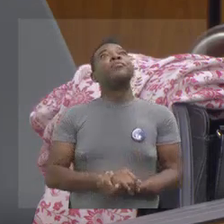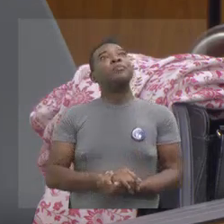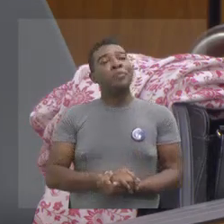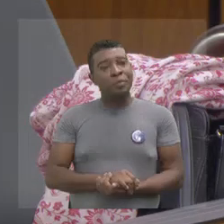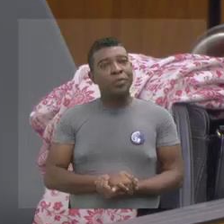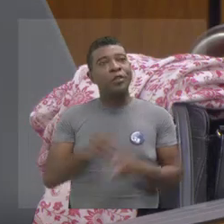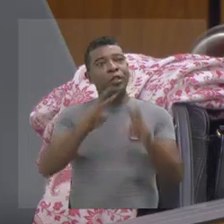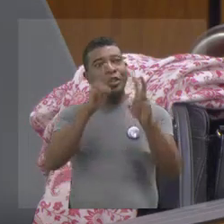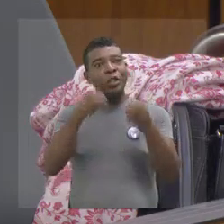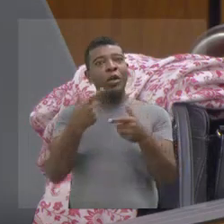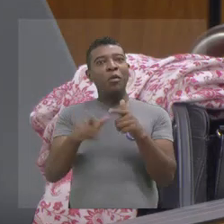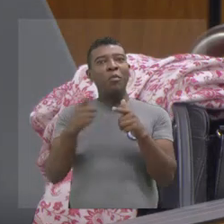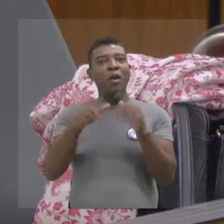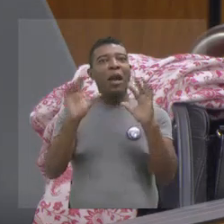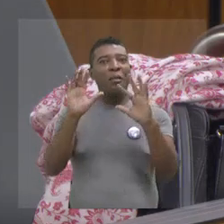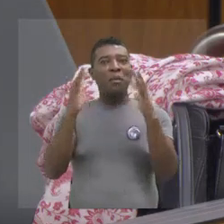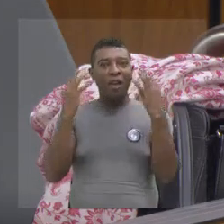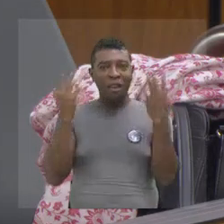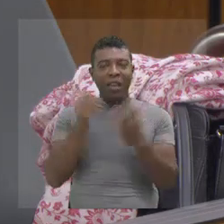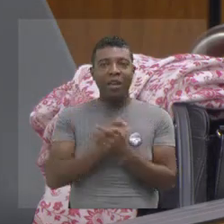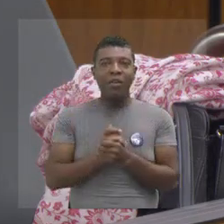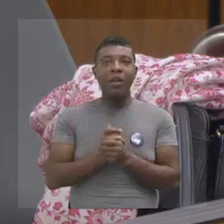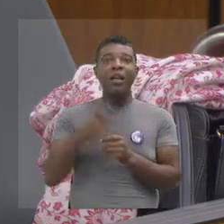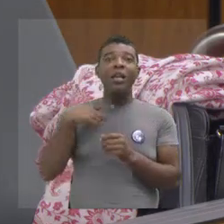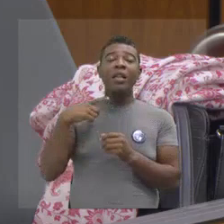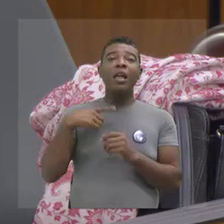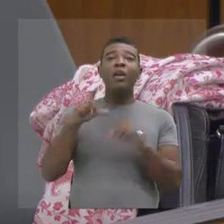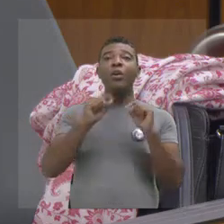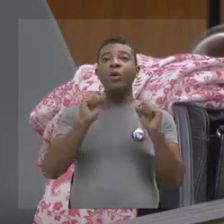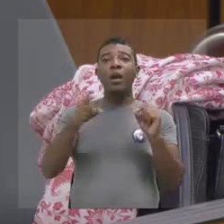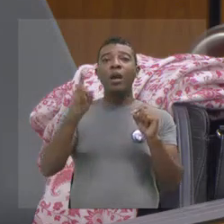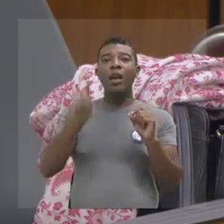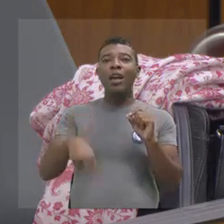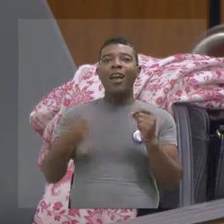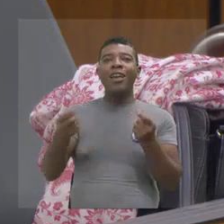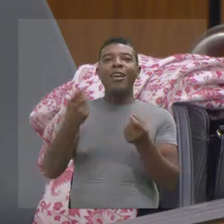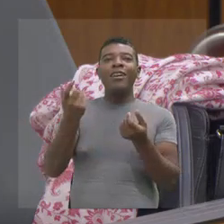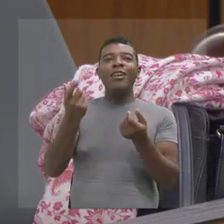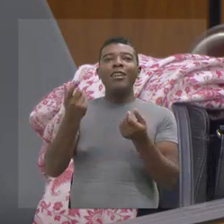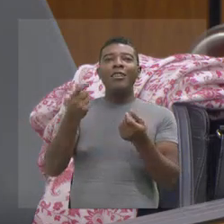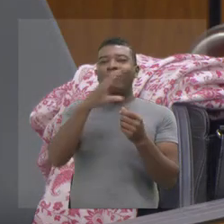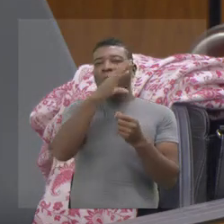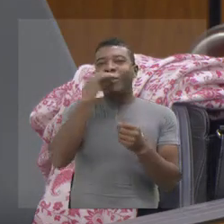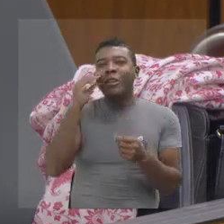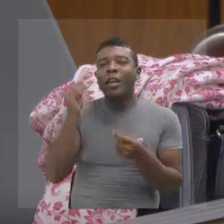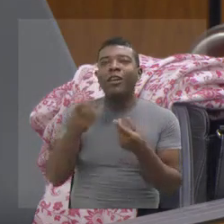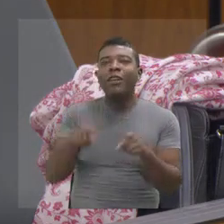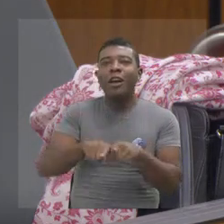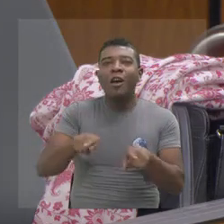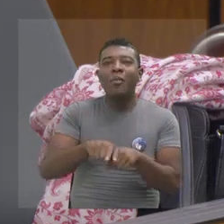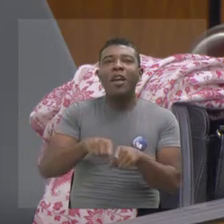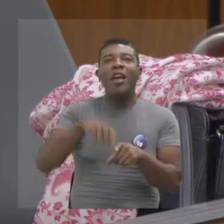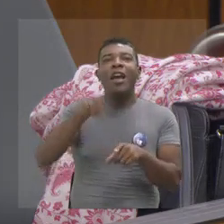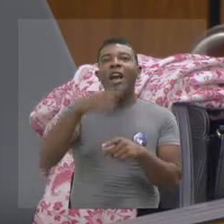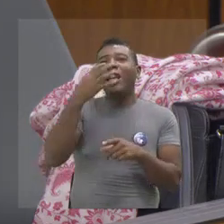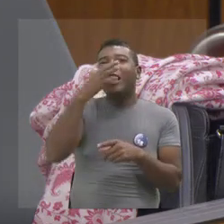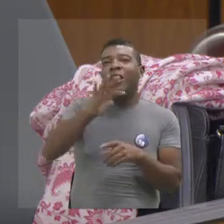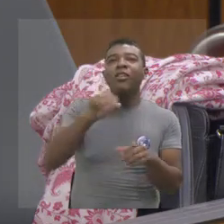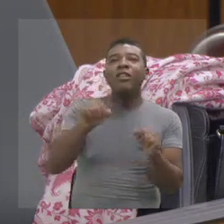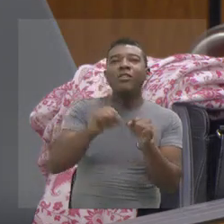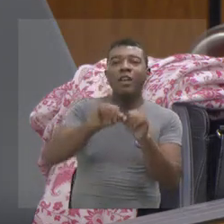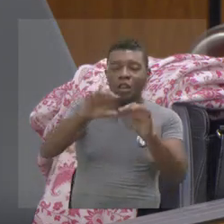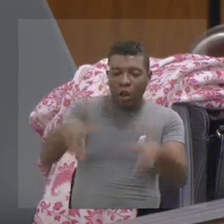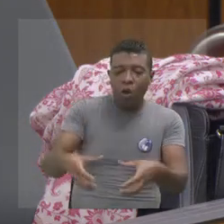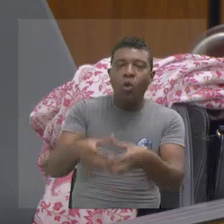uma outra denúncia muito séria que envolve outros servidores superintendente Diogo falando sobre denúncias que foram feitas num grupo de WhatsApp